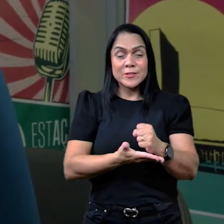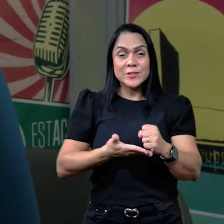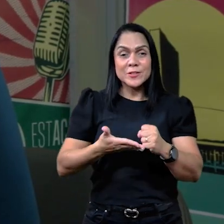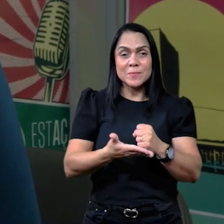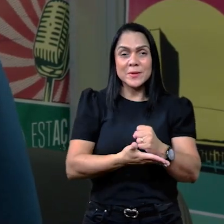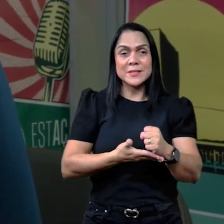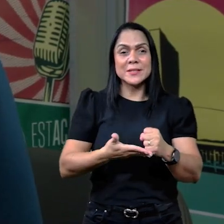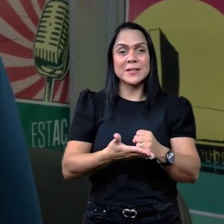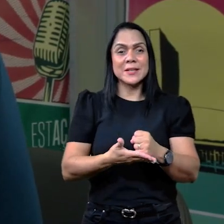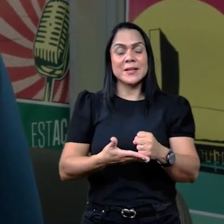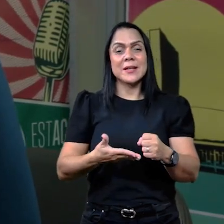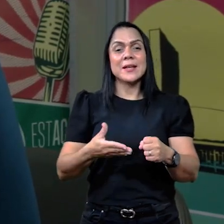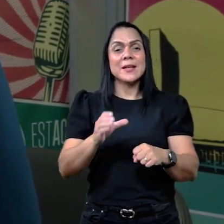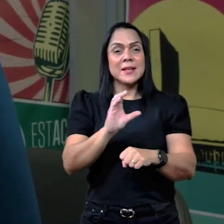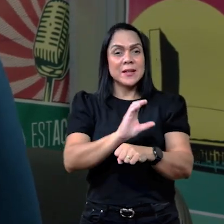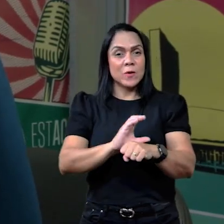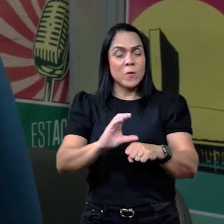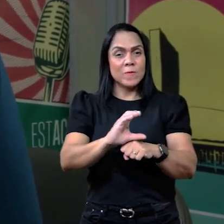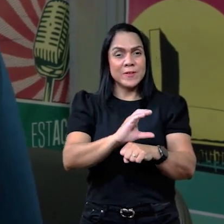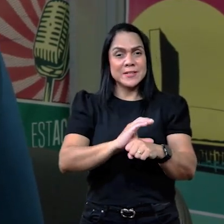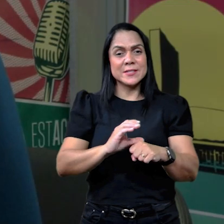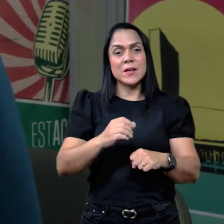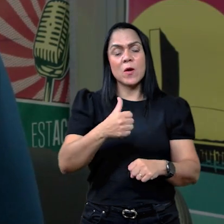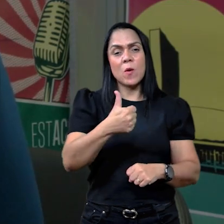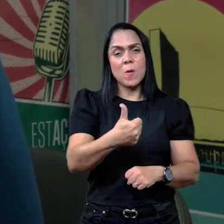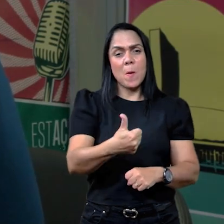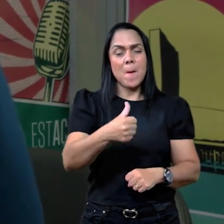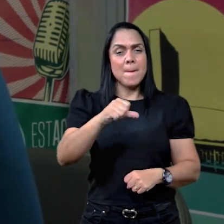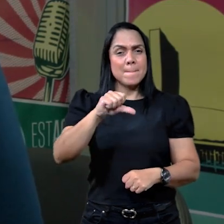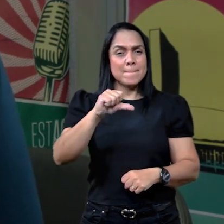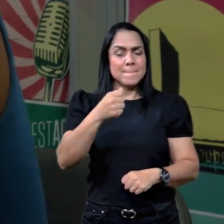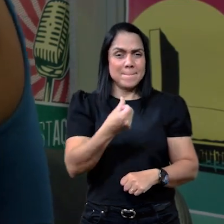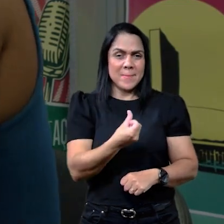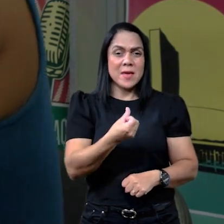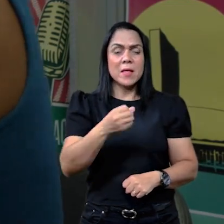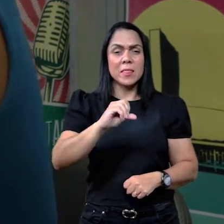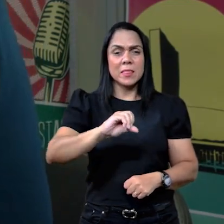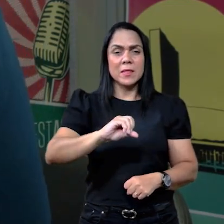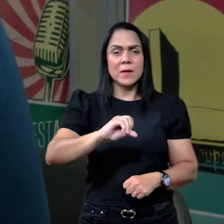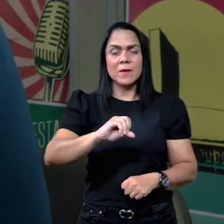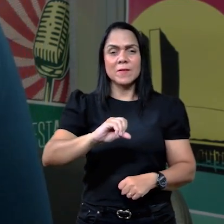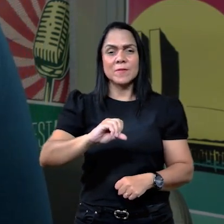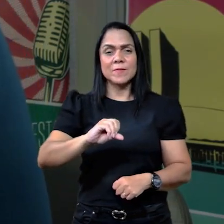né, na Convenção 169, né, da OIT, que